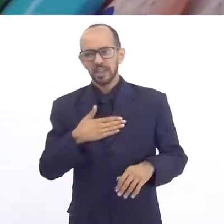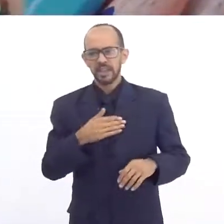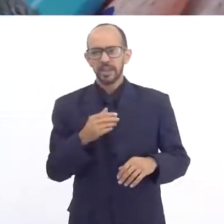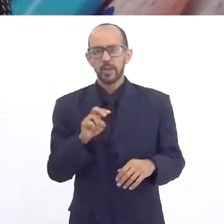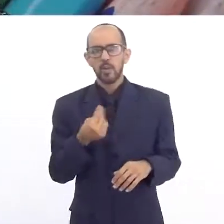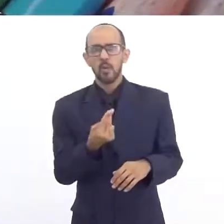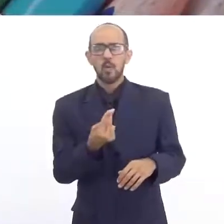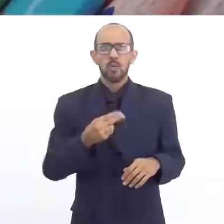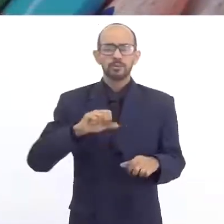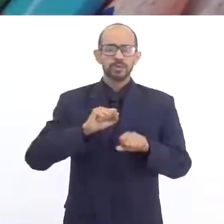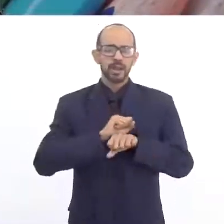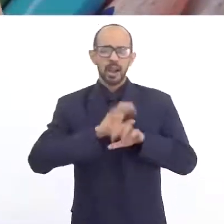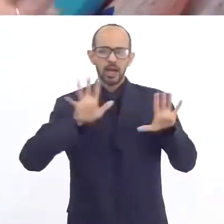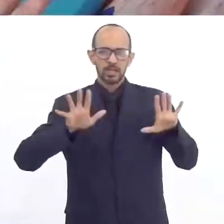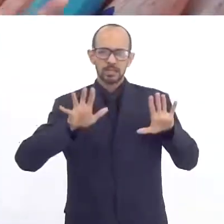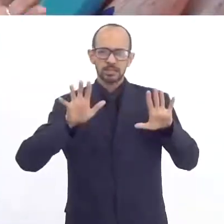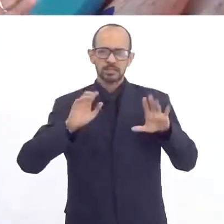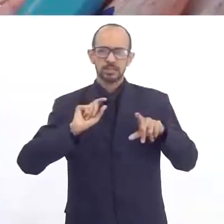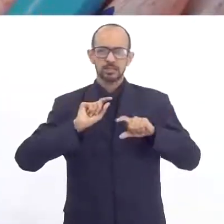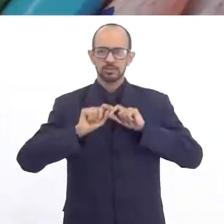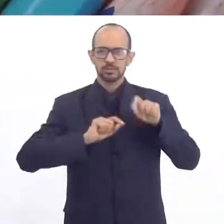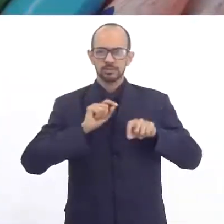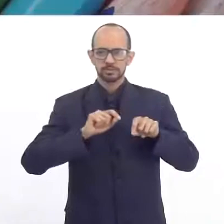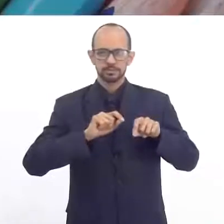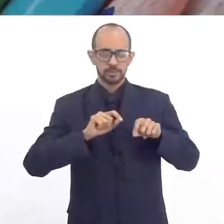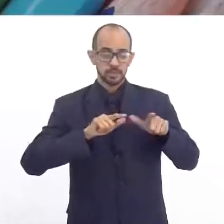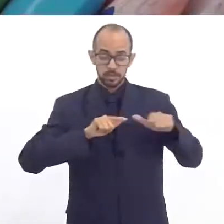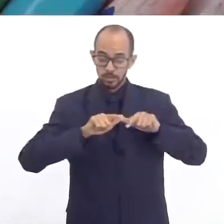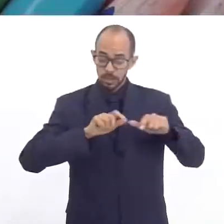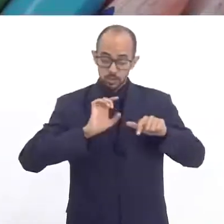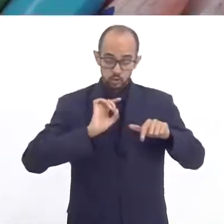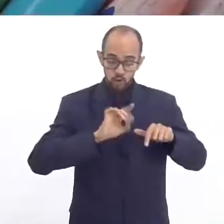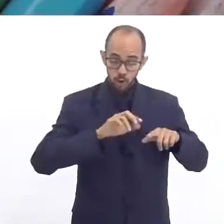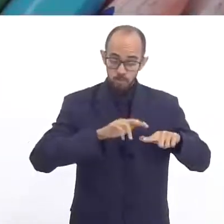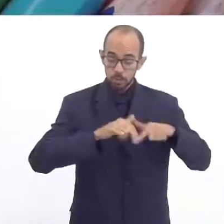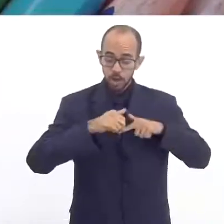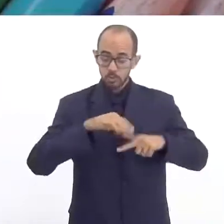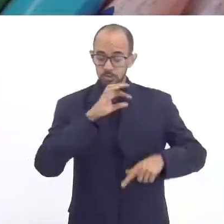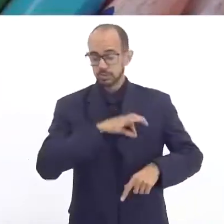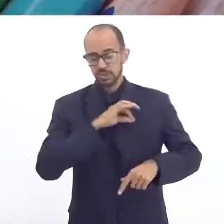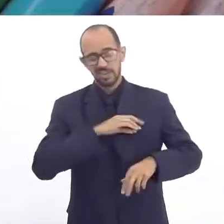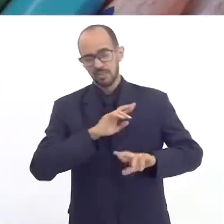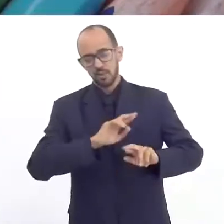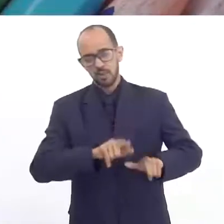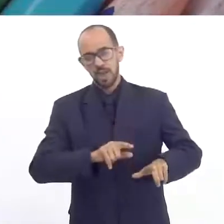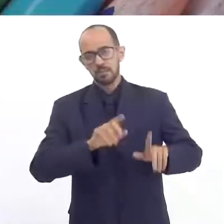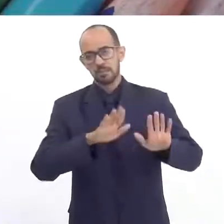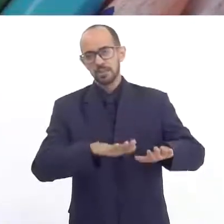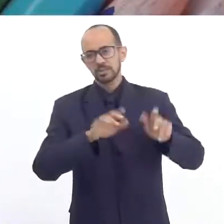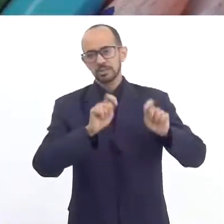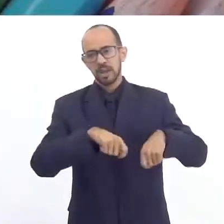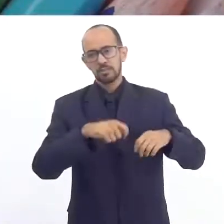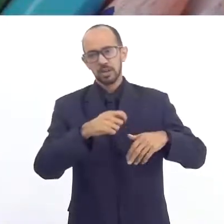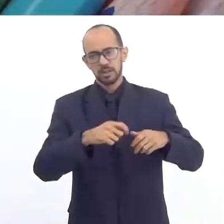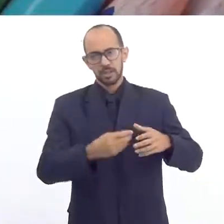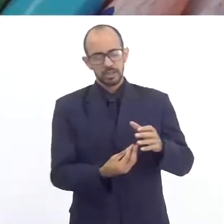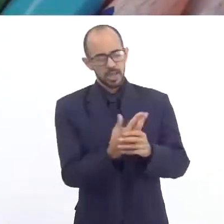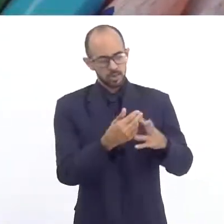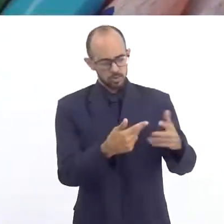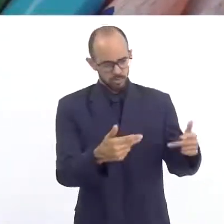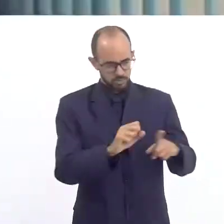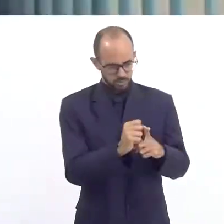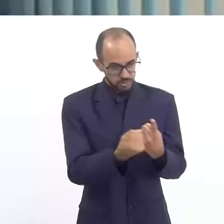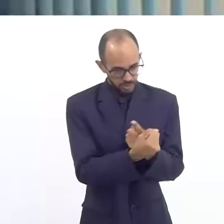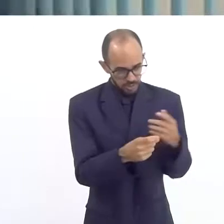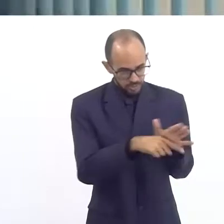falou, essa lucidez de perceber que você não está trabalhando só pelo dinheiro, mas para produzir alguma coisa para a